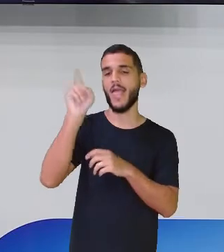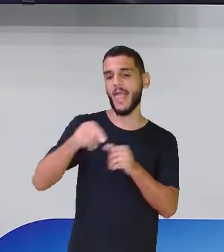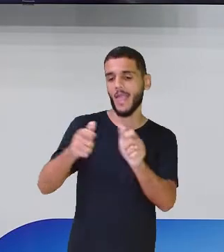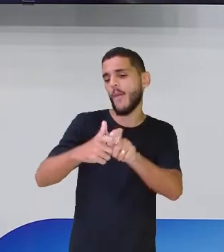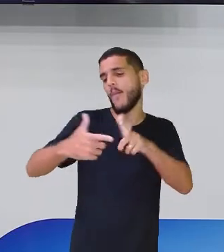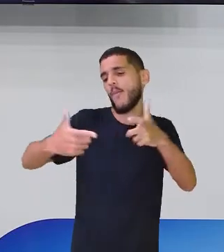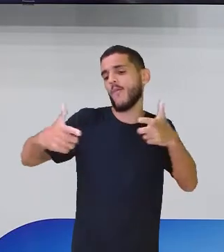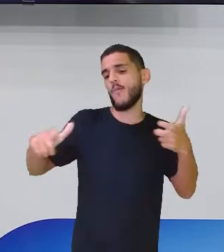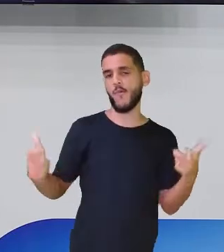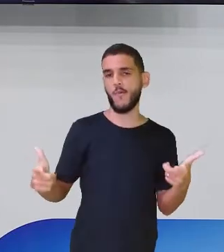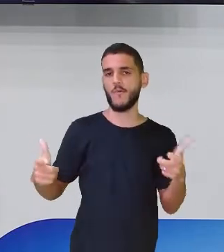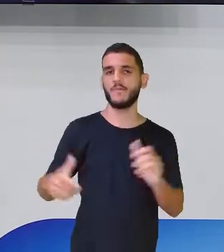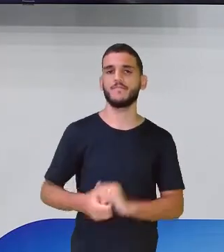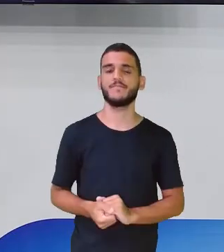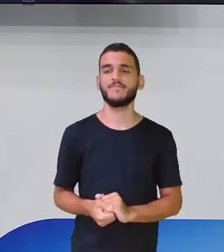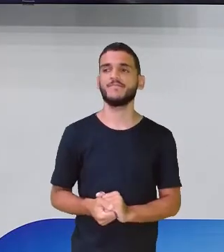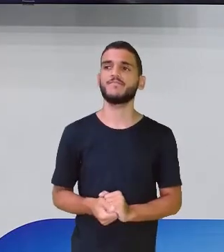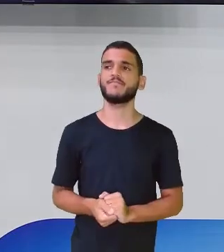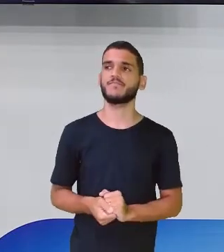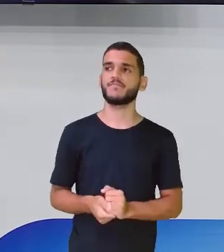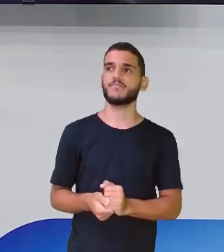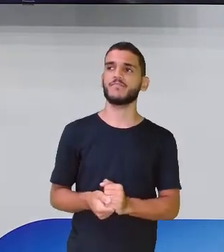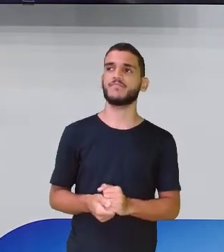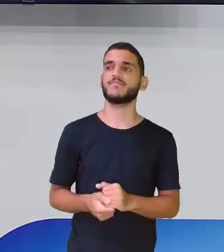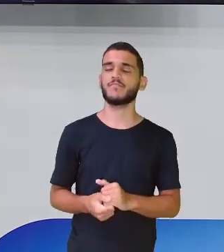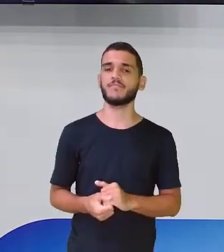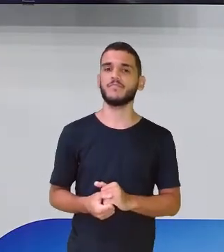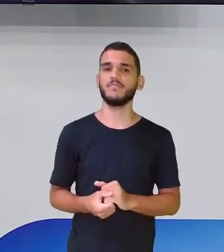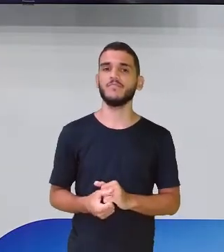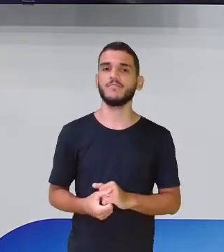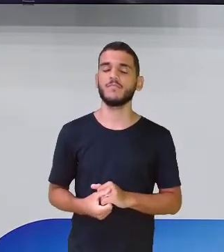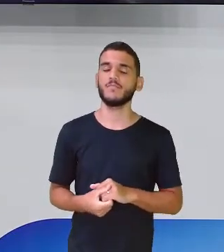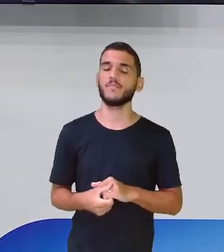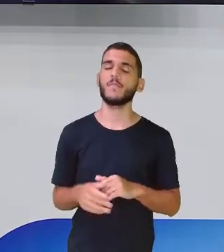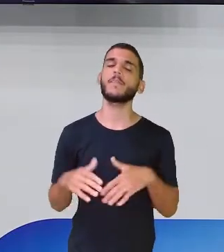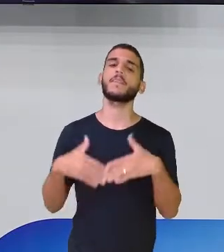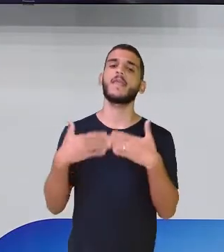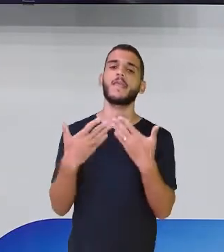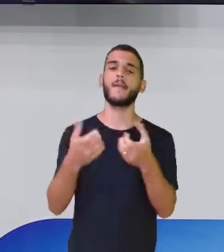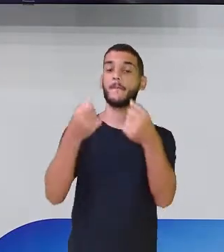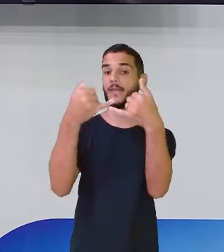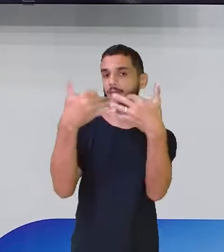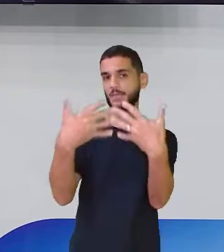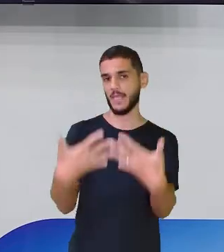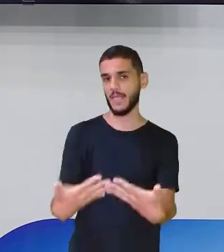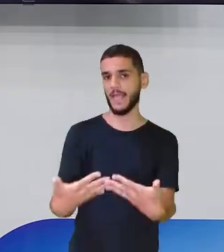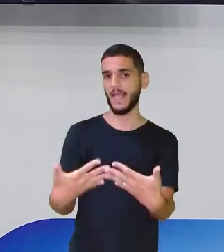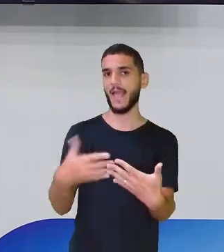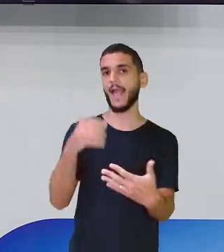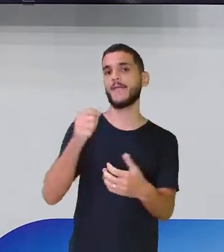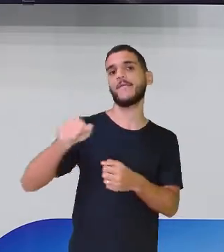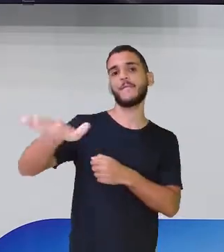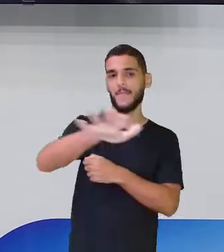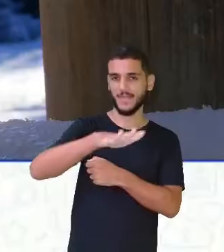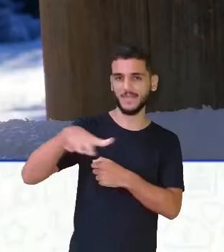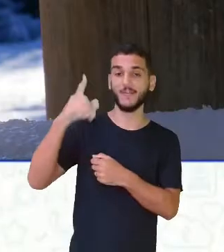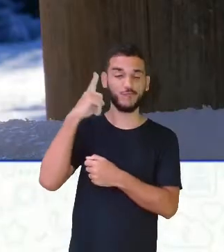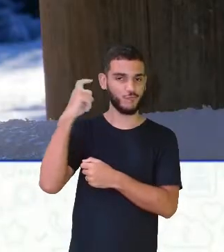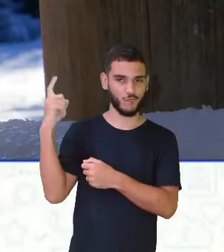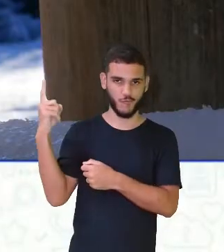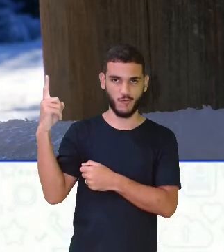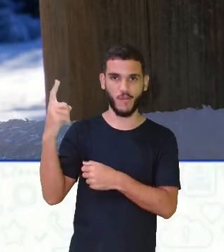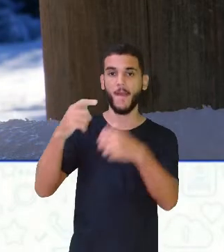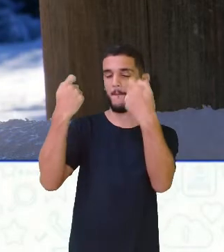durante a aula. Mas para a gente falar em paisagem sonora, a gente precisa pensar também nas